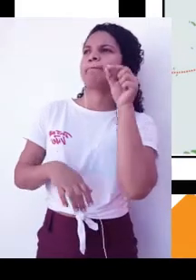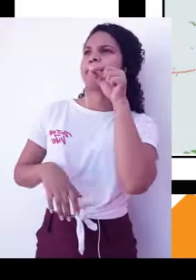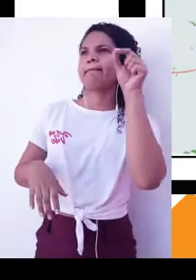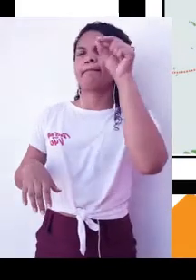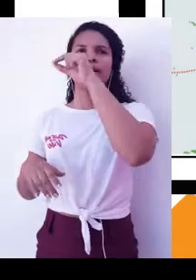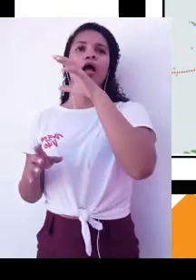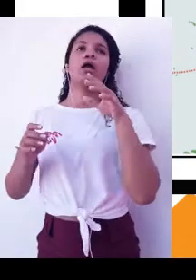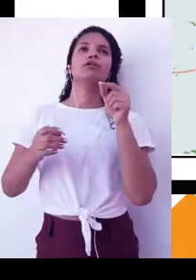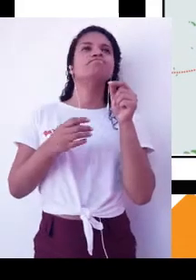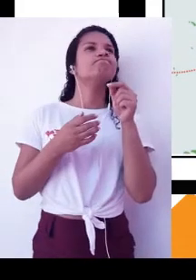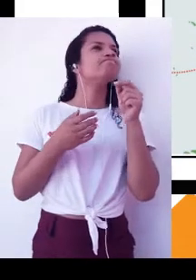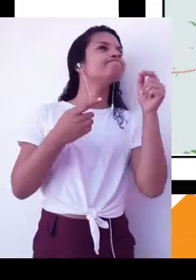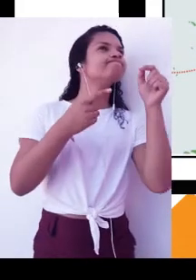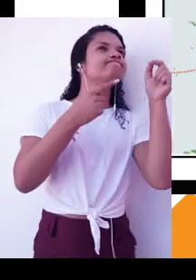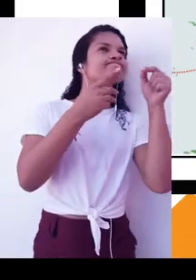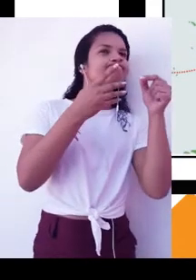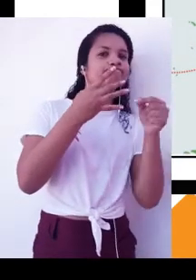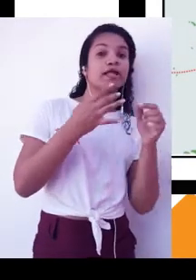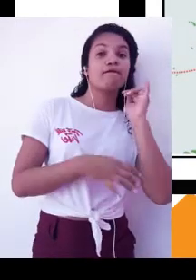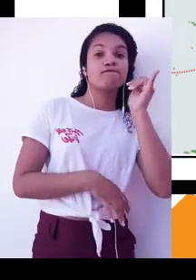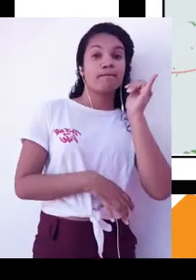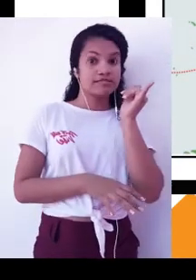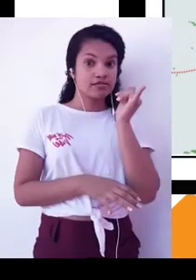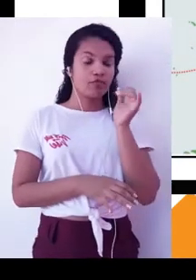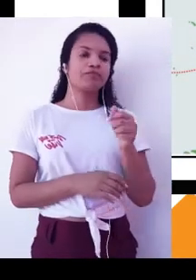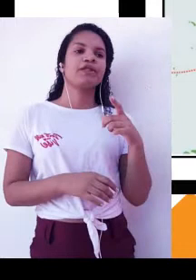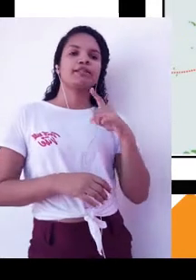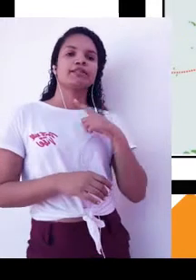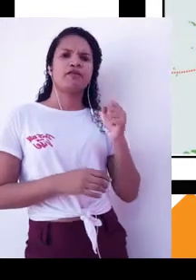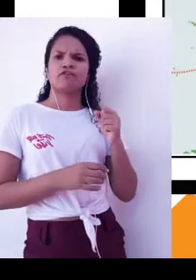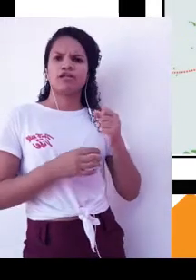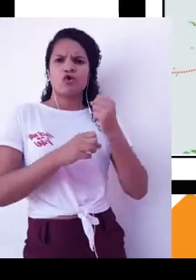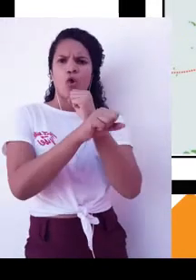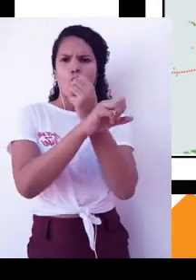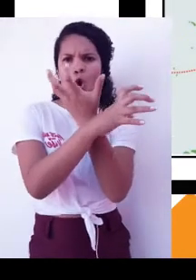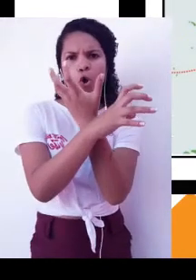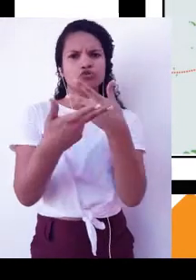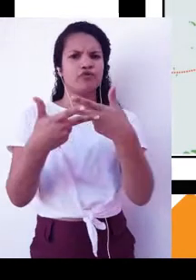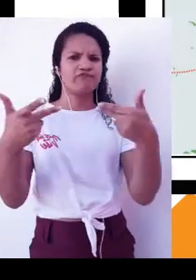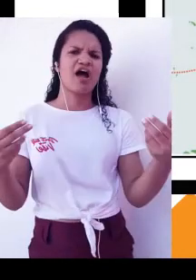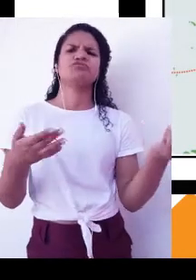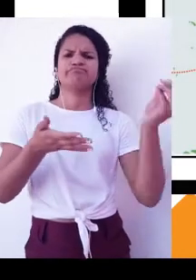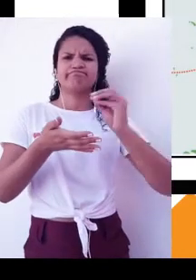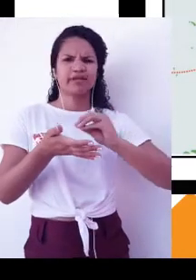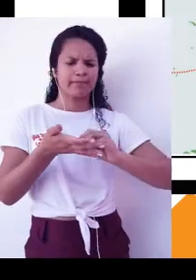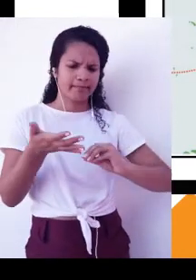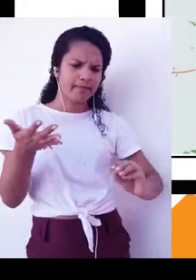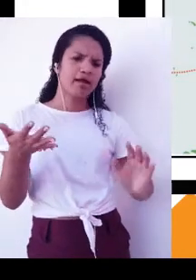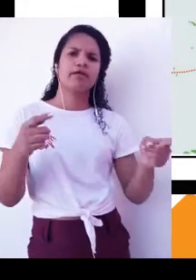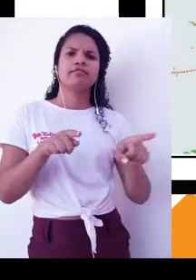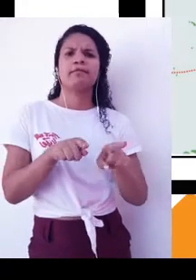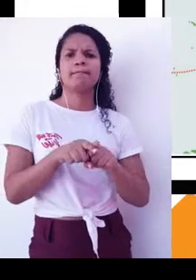um grande número de informações. Ele coletou muitos fósseis, muitos espécimes, fez muitas anotações,